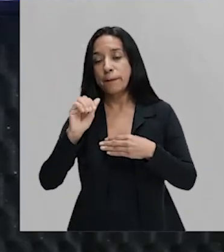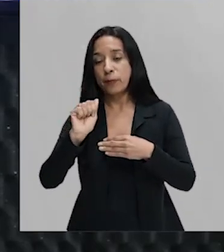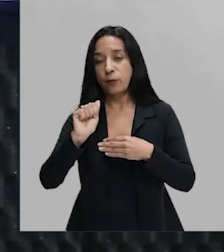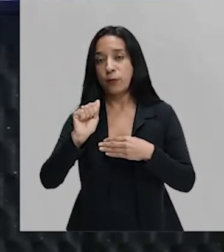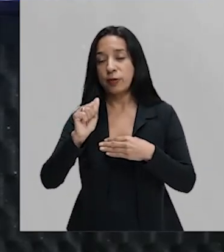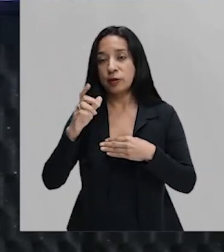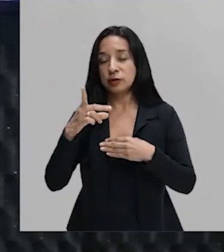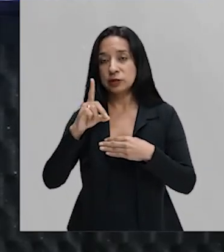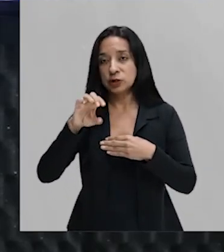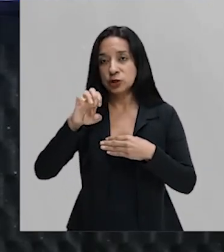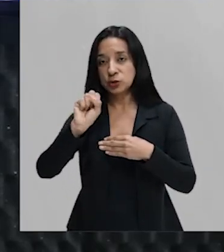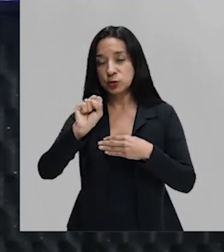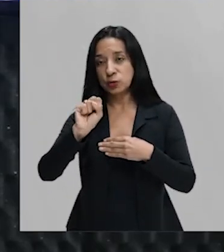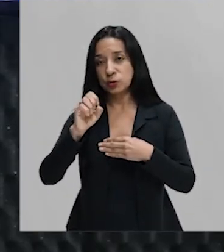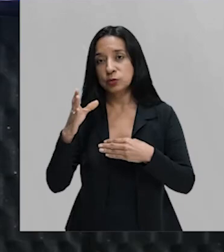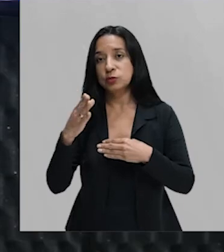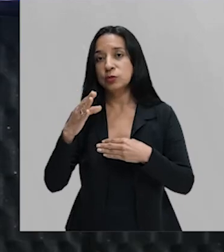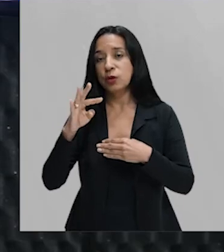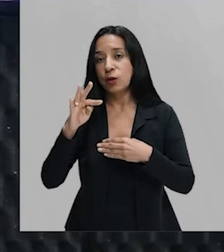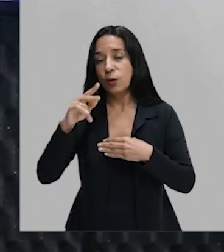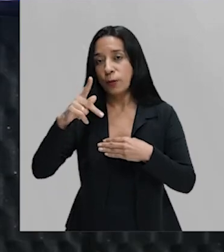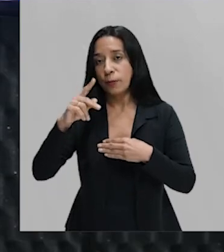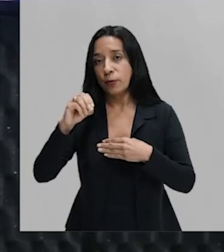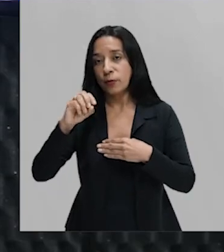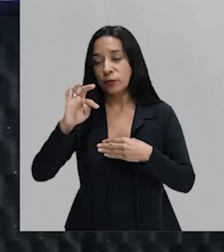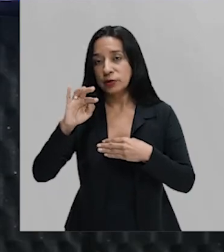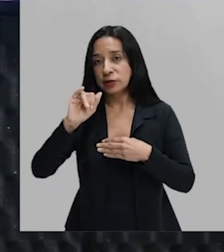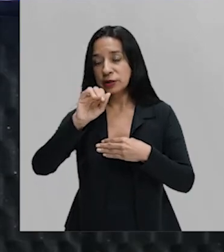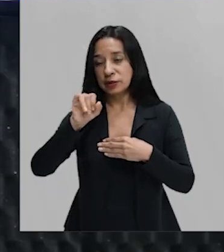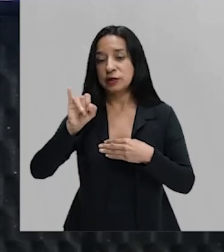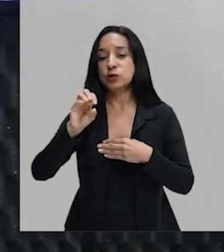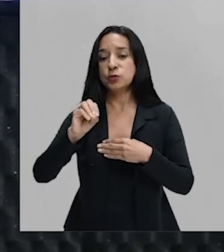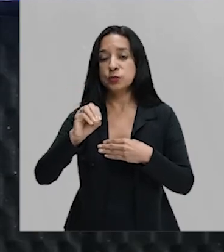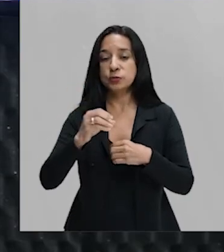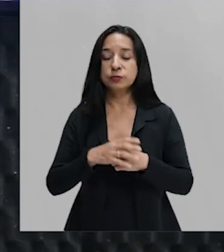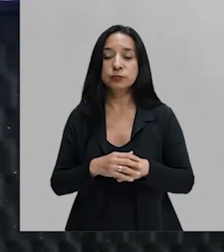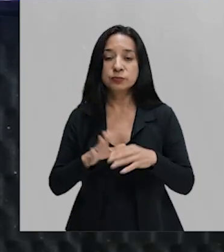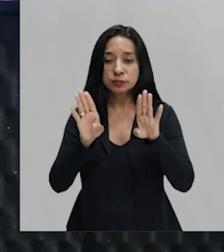além desse processo de transporte ativo, nós